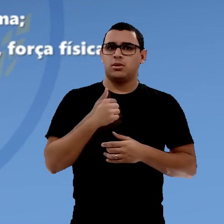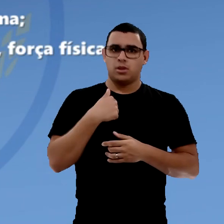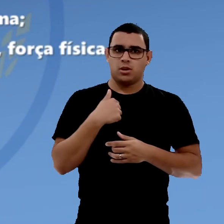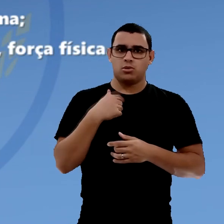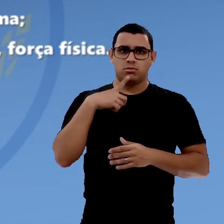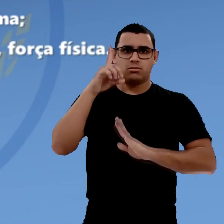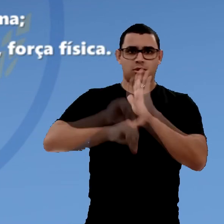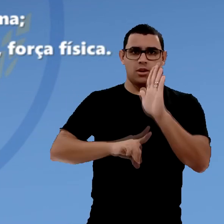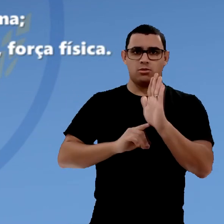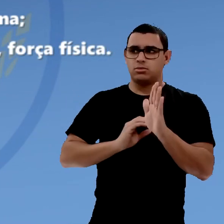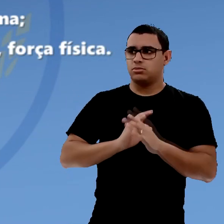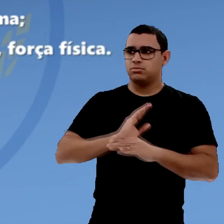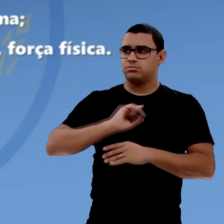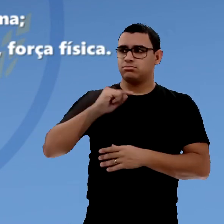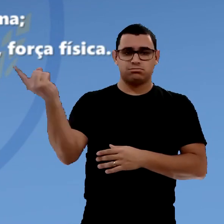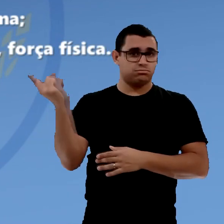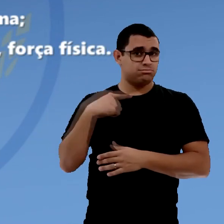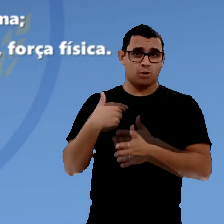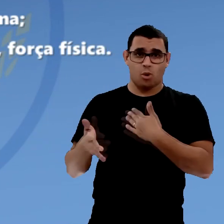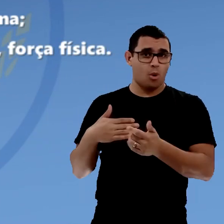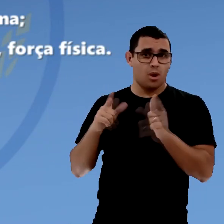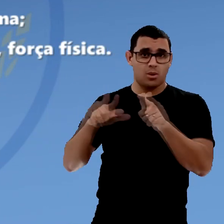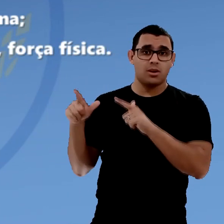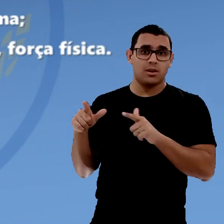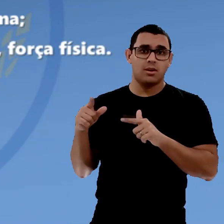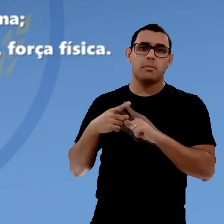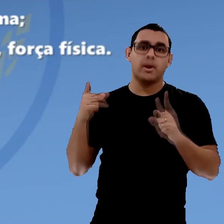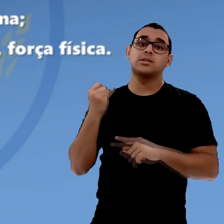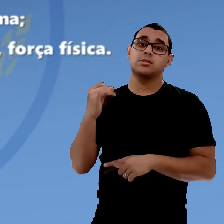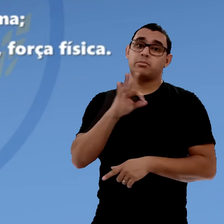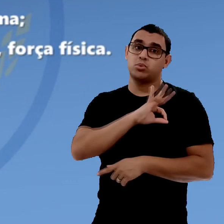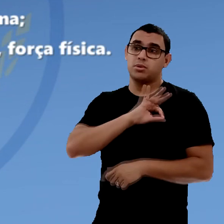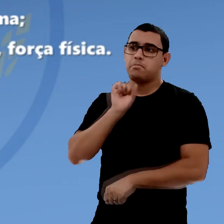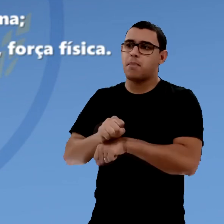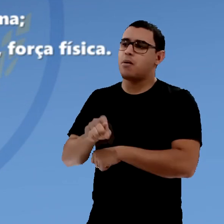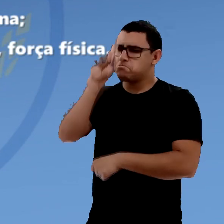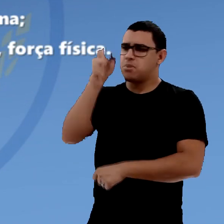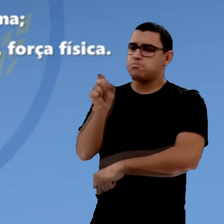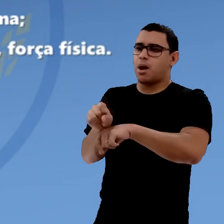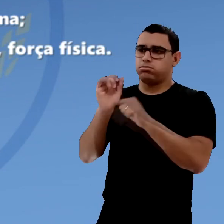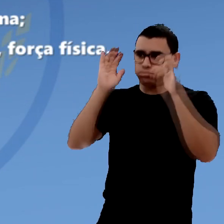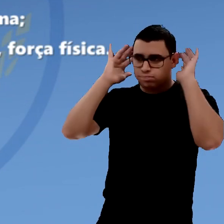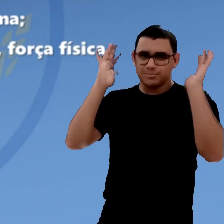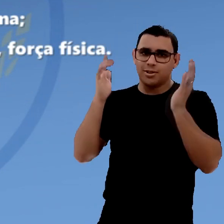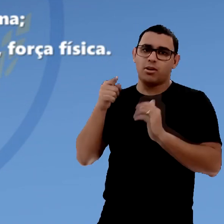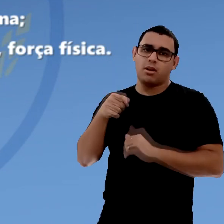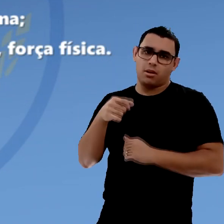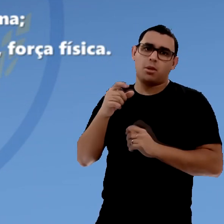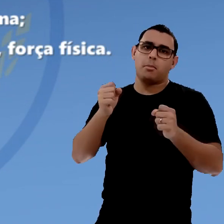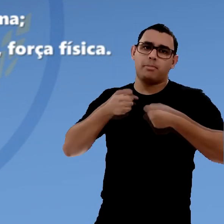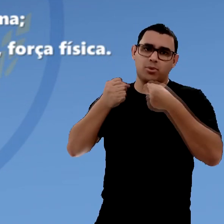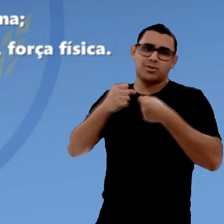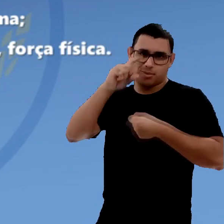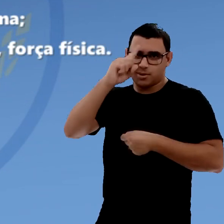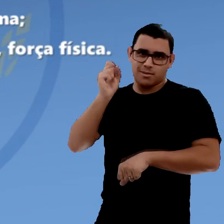criminal. Poder de censura da política e também da força física. A pessoa tem força física, é muito comum